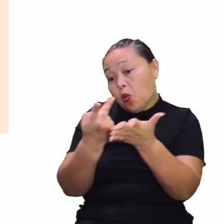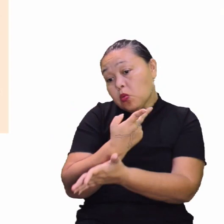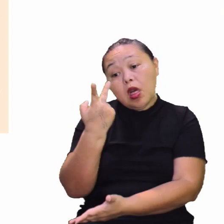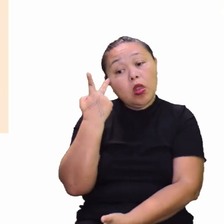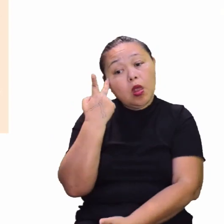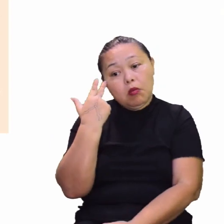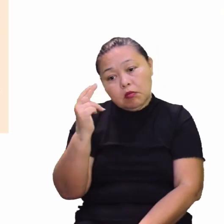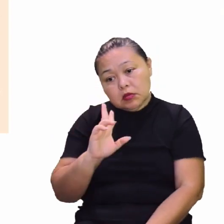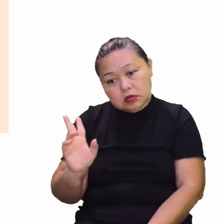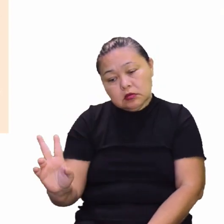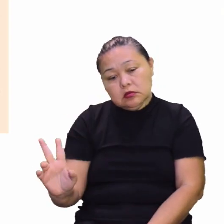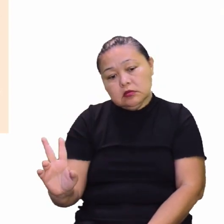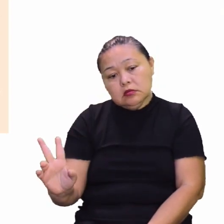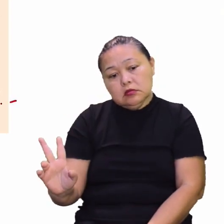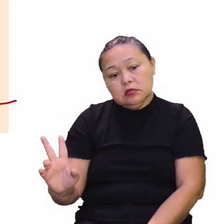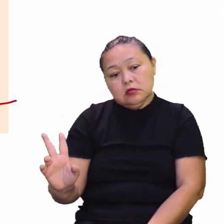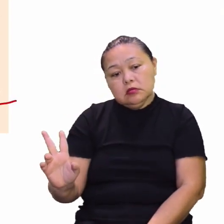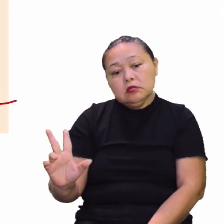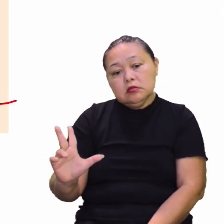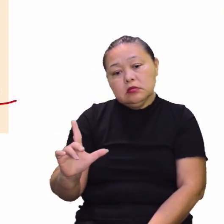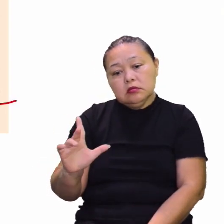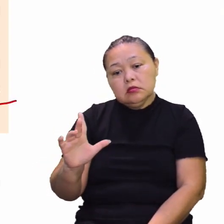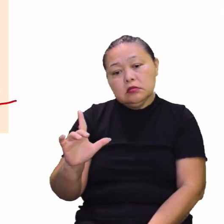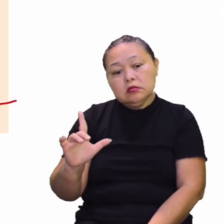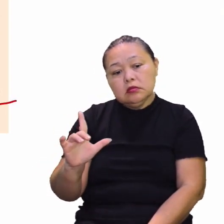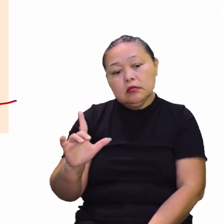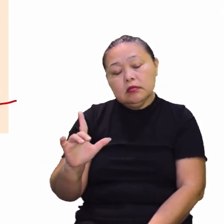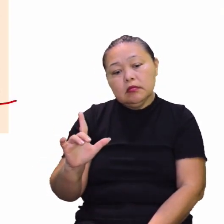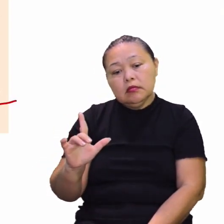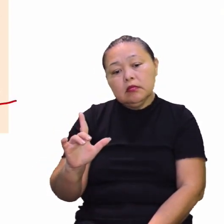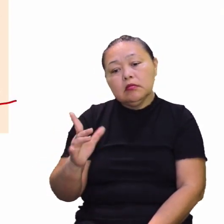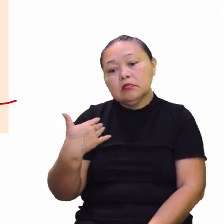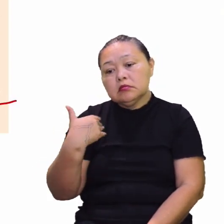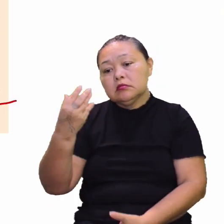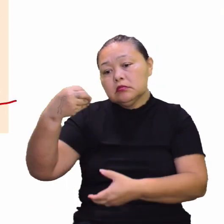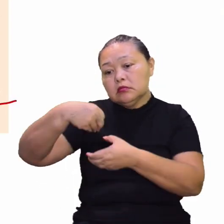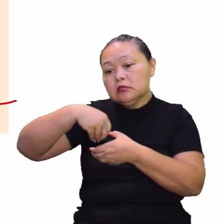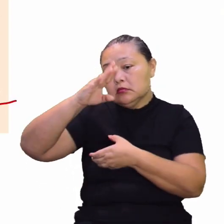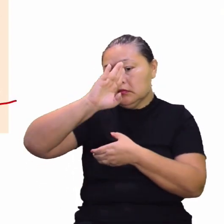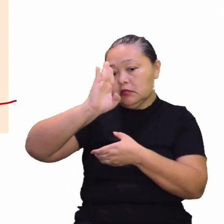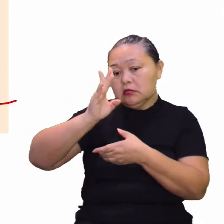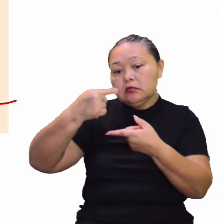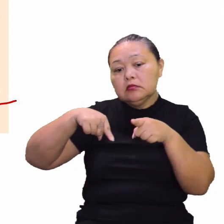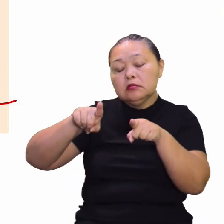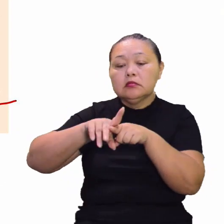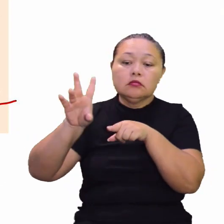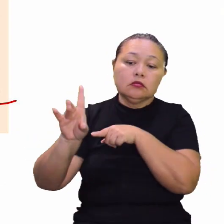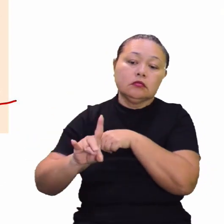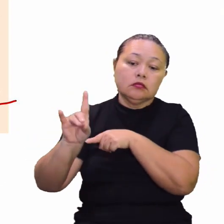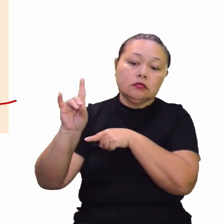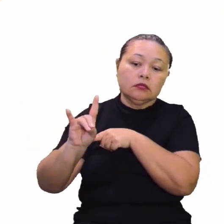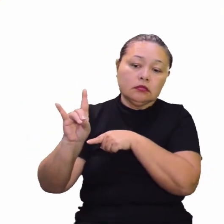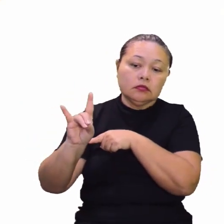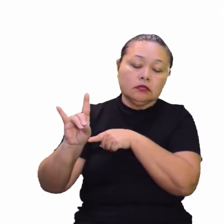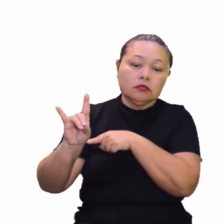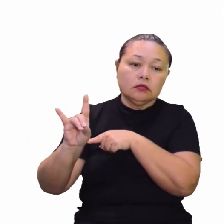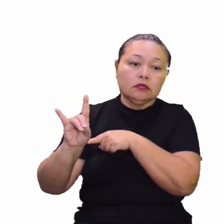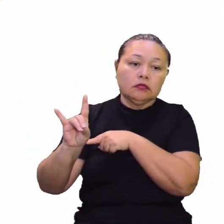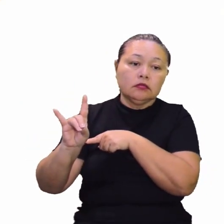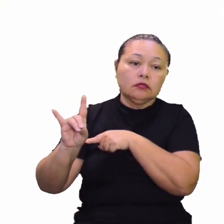acontece normalmente. As linhas são regulares, tanto para brasileiros quanto